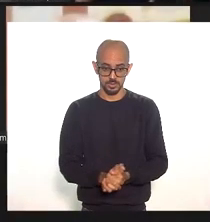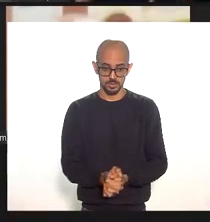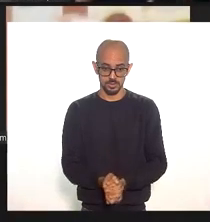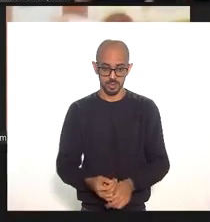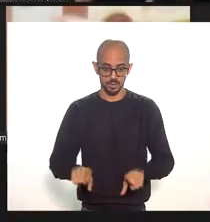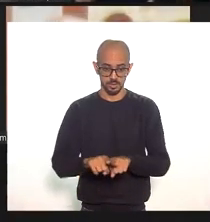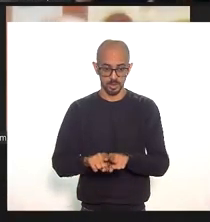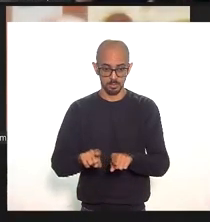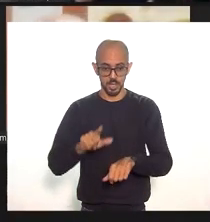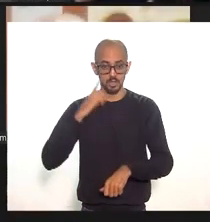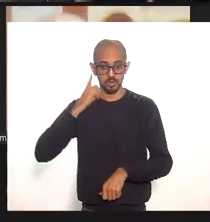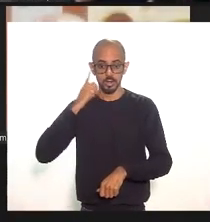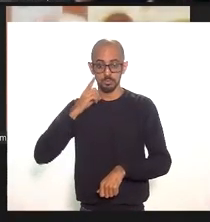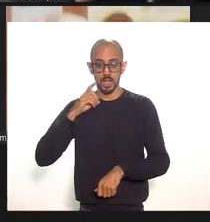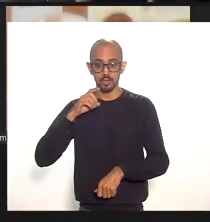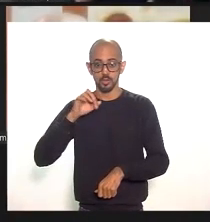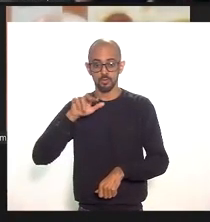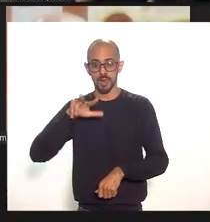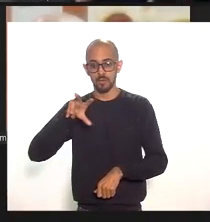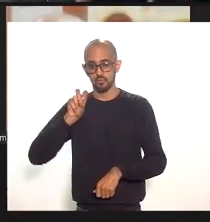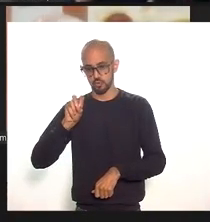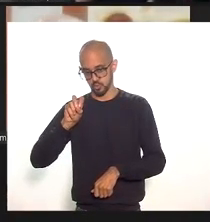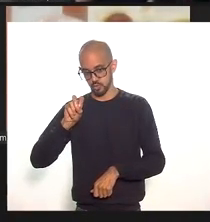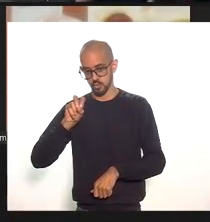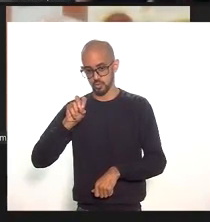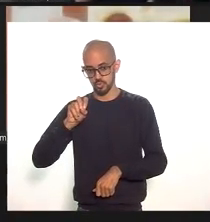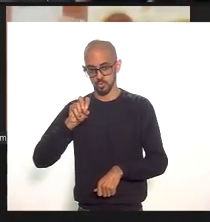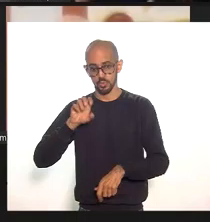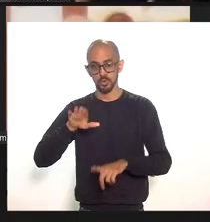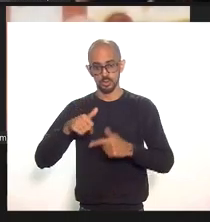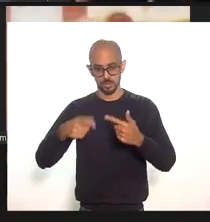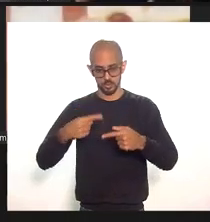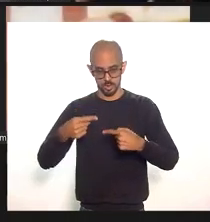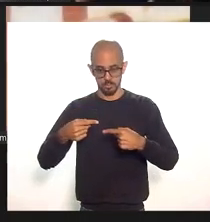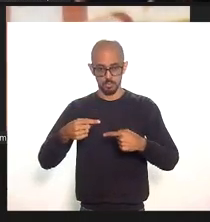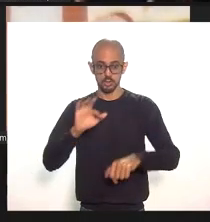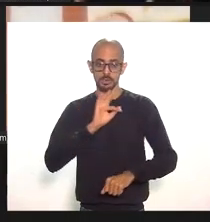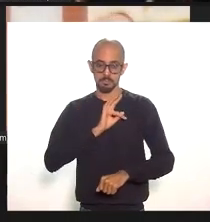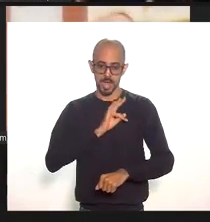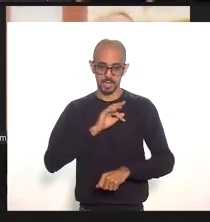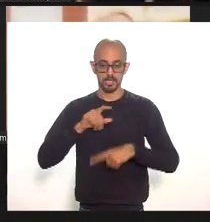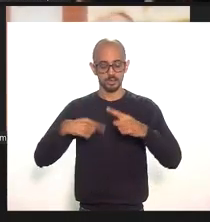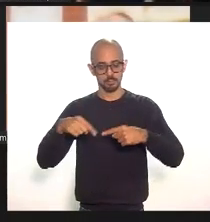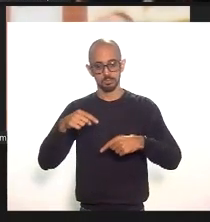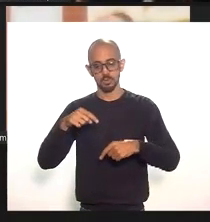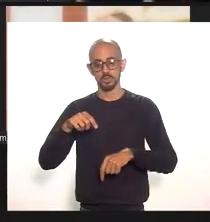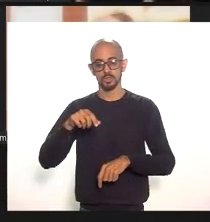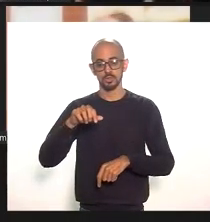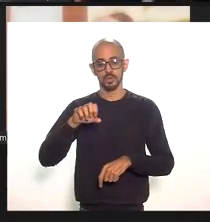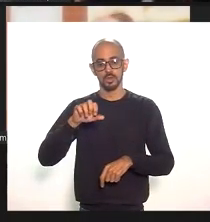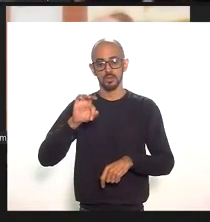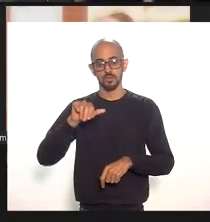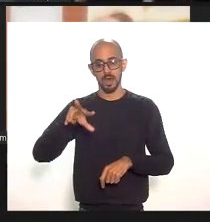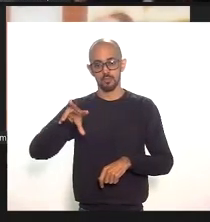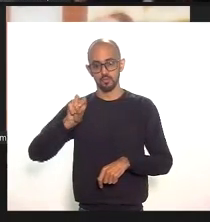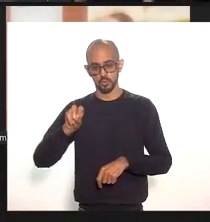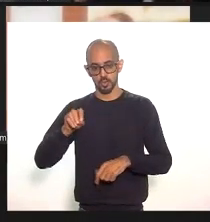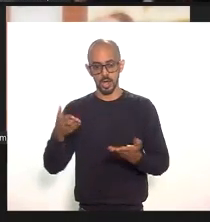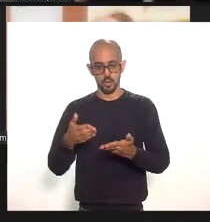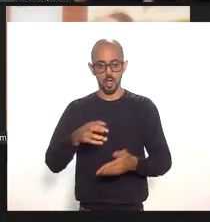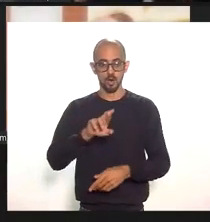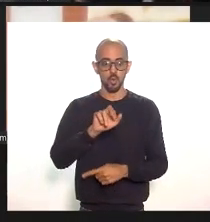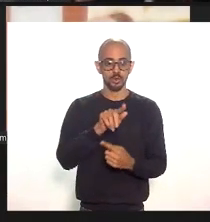ajuda, sim, questão e de o ordem. Deputado Flávio Serafini. Então, logo em seguida, a deputada Marta Rocha e o deputado Flávio Serafini. Deputado Rodrigo